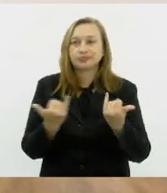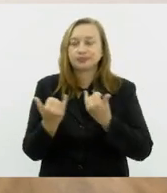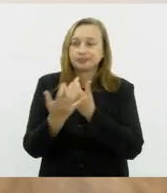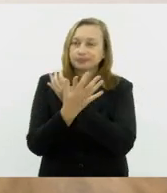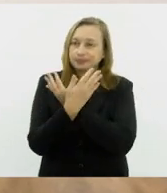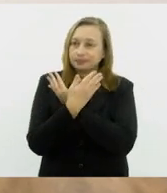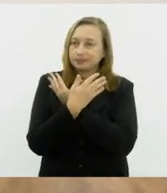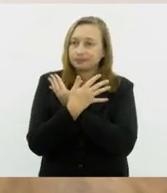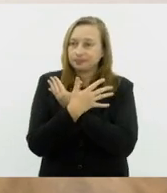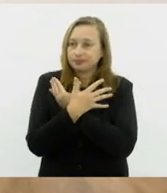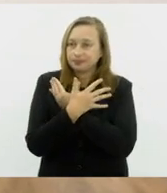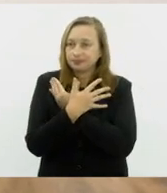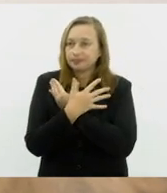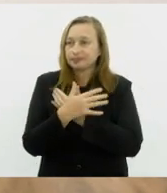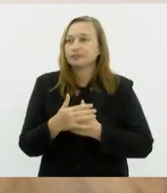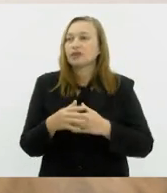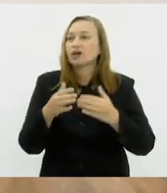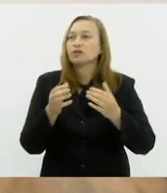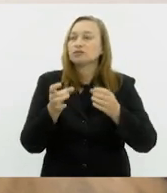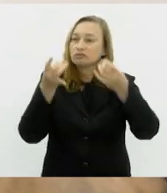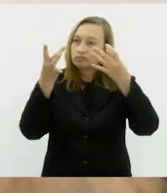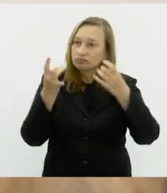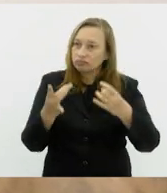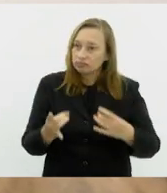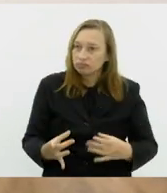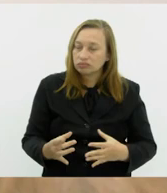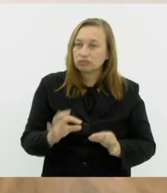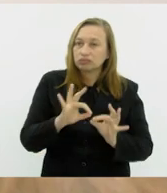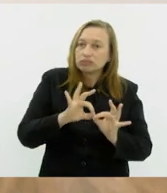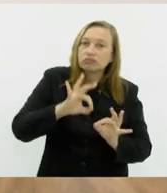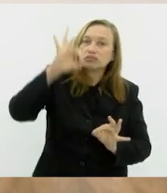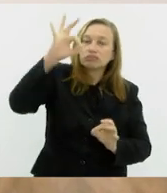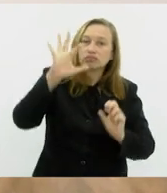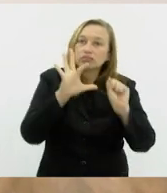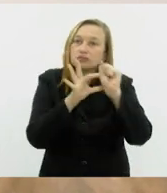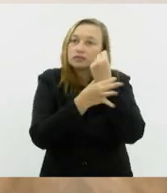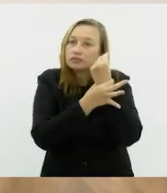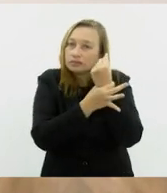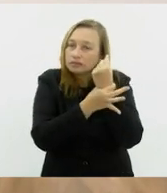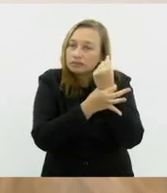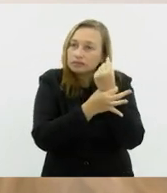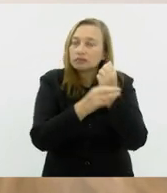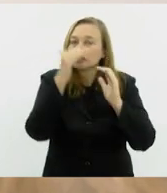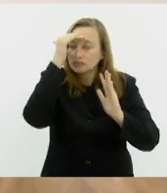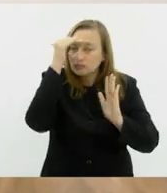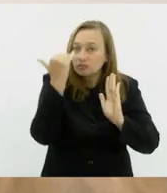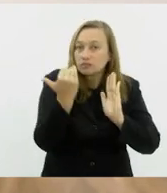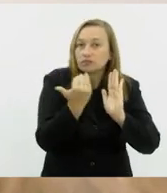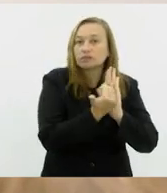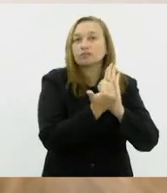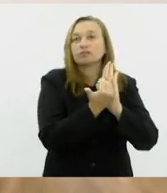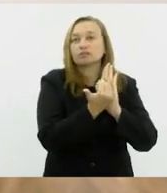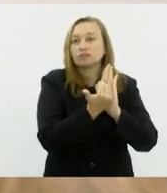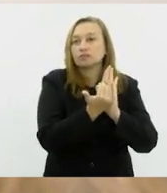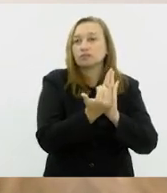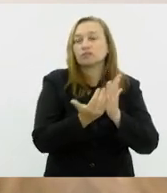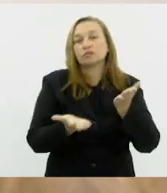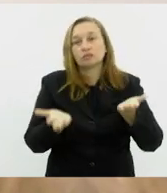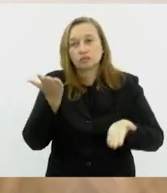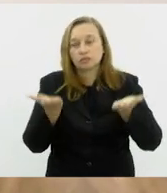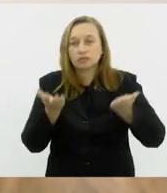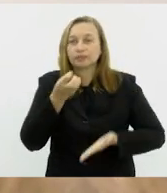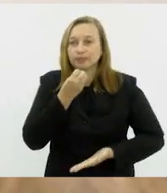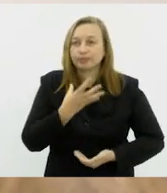publicada que detalha a regulamentação, altitude de segurança, que desde que cumpridas, nós vamos ter um equilíbrio muito